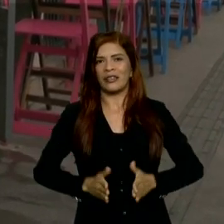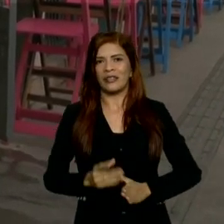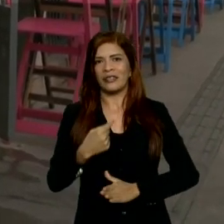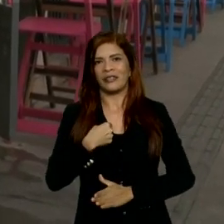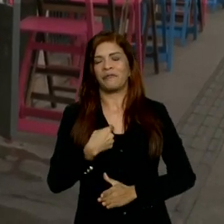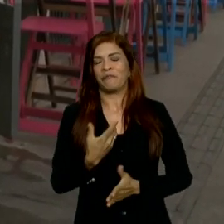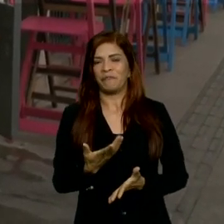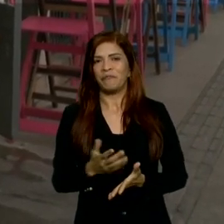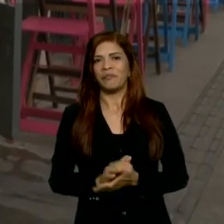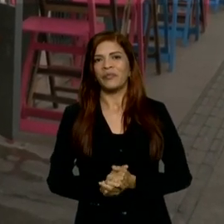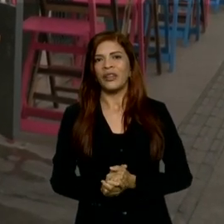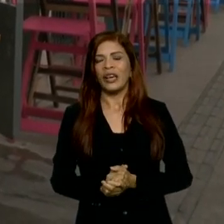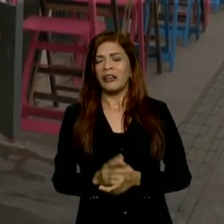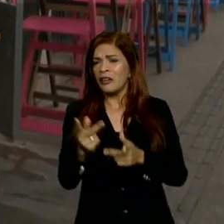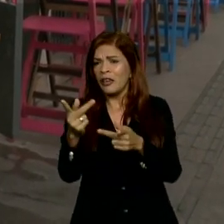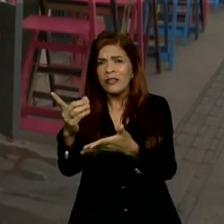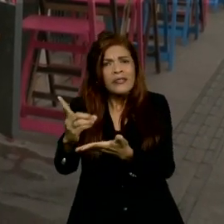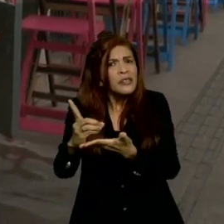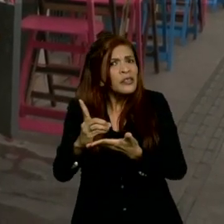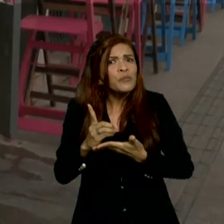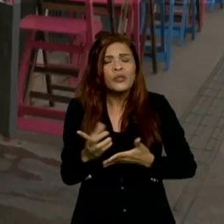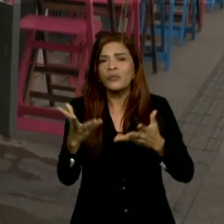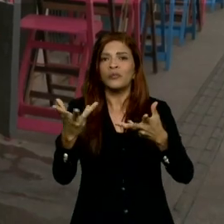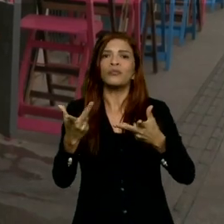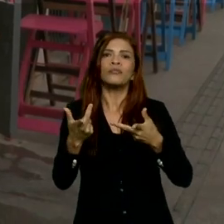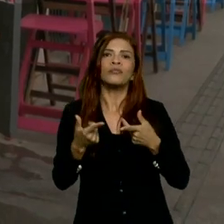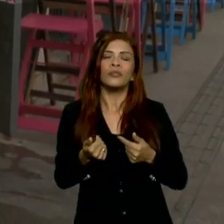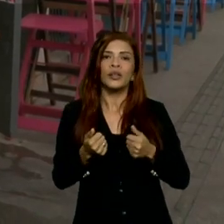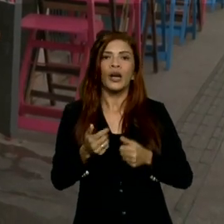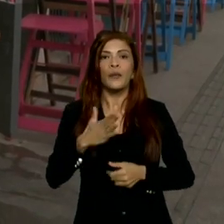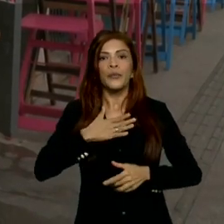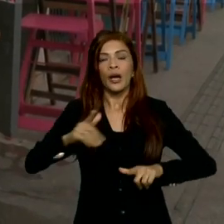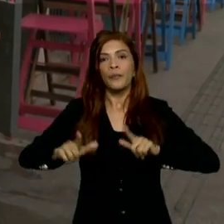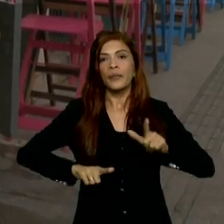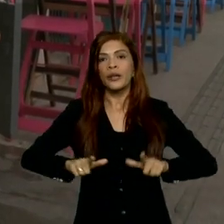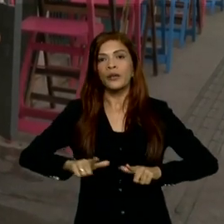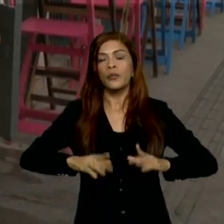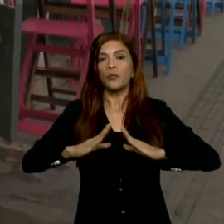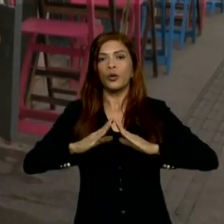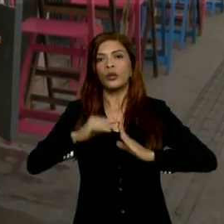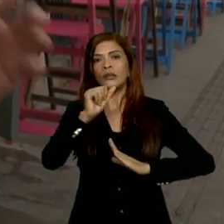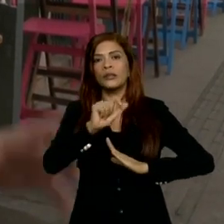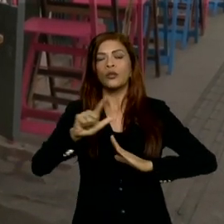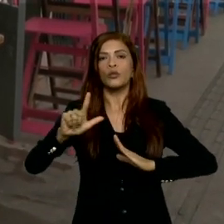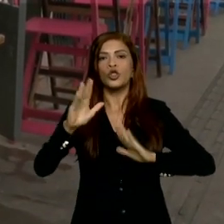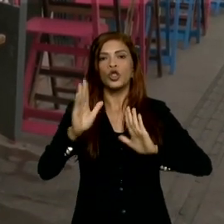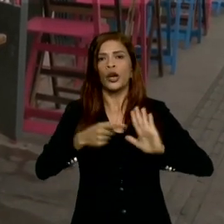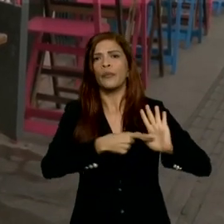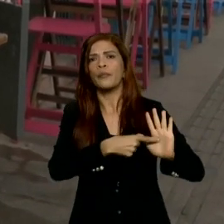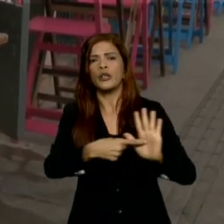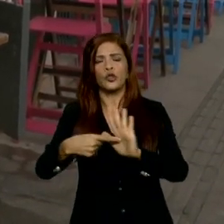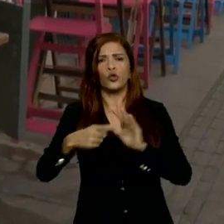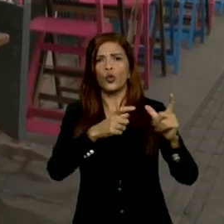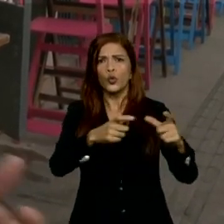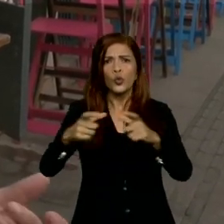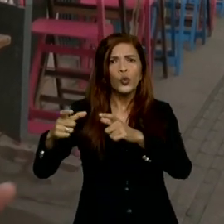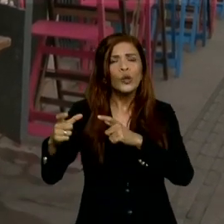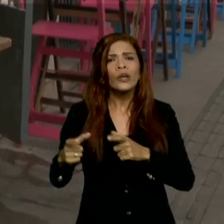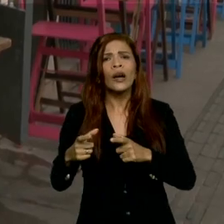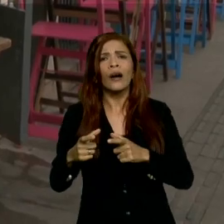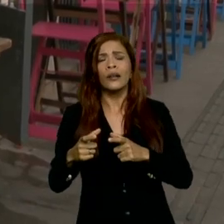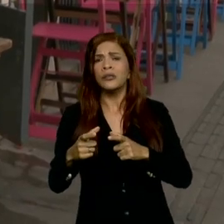aqui a recepção é maravilhosa e eu tenho minha prima que mora aqui em São Luís e ela já me apresentou alguns lugares que são